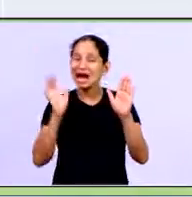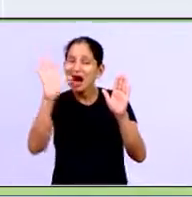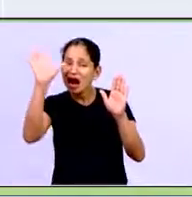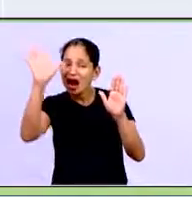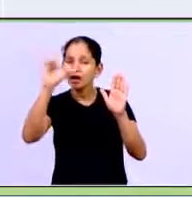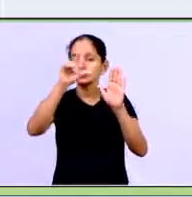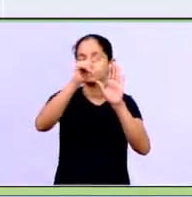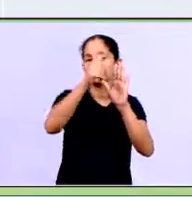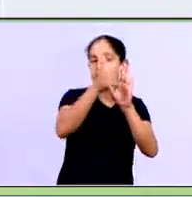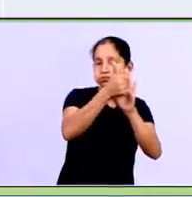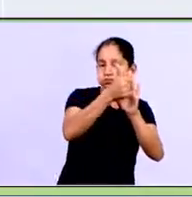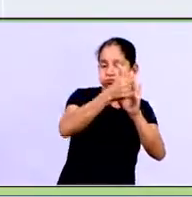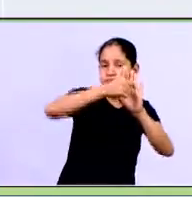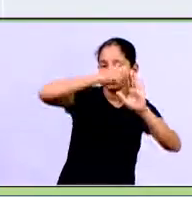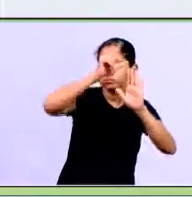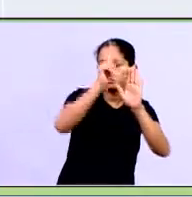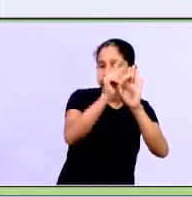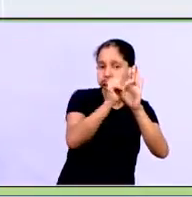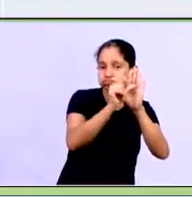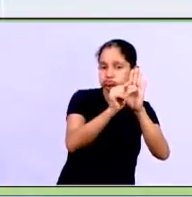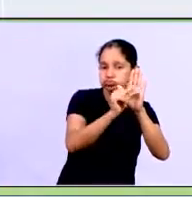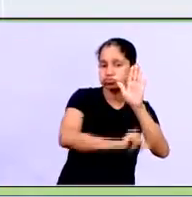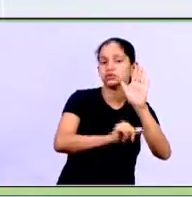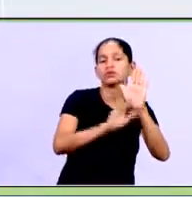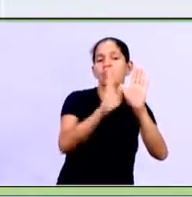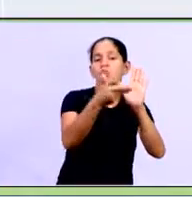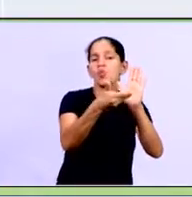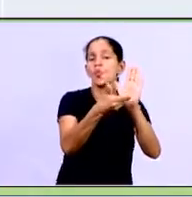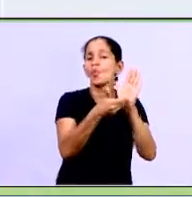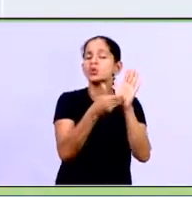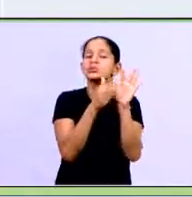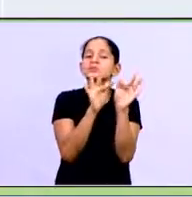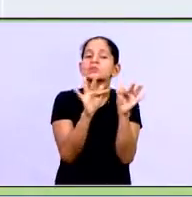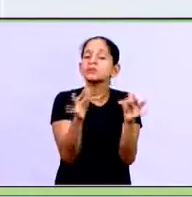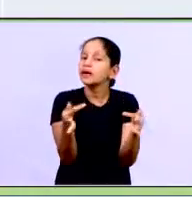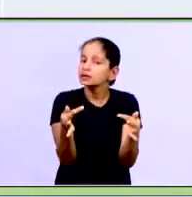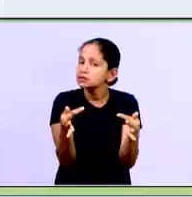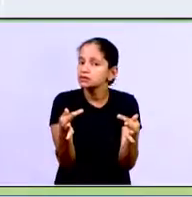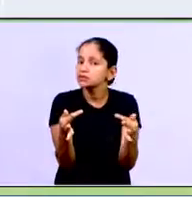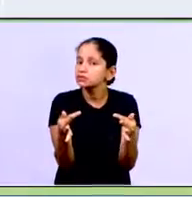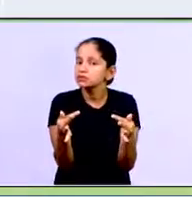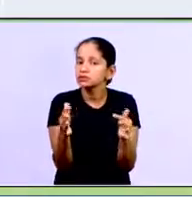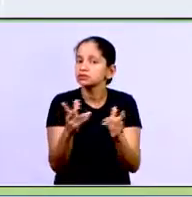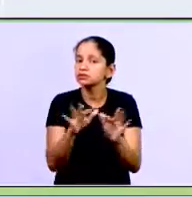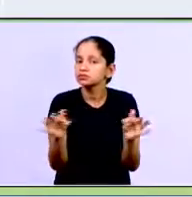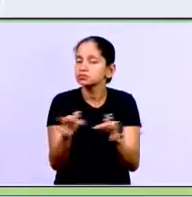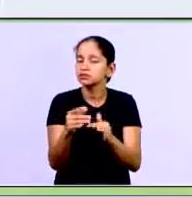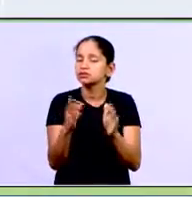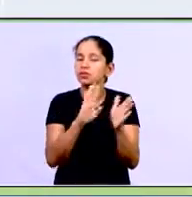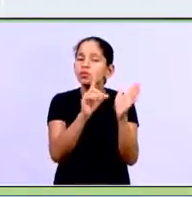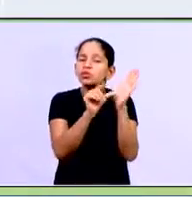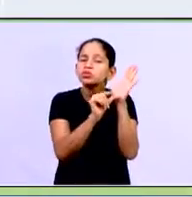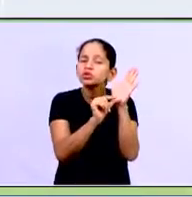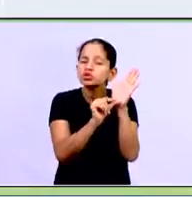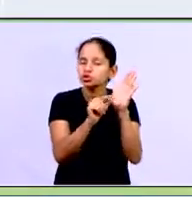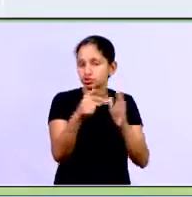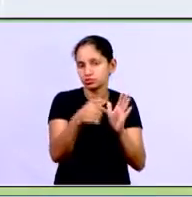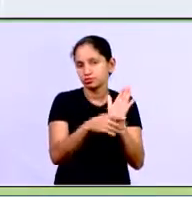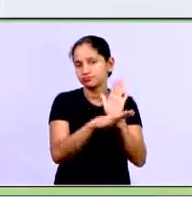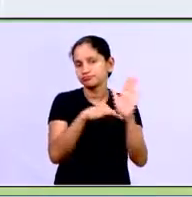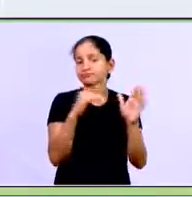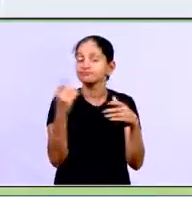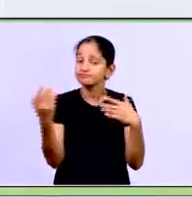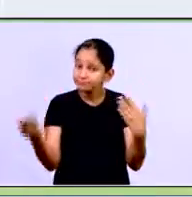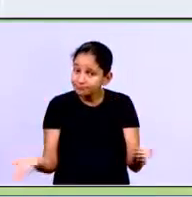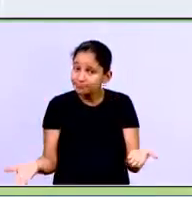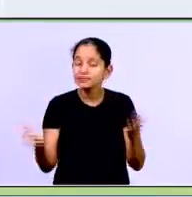de R$ 3.500. A última já foi de R$ 2.750. Então, por isso que o nosso